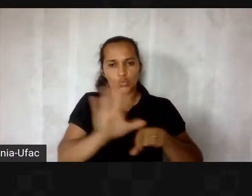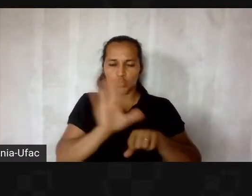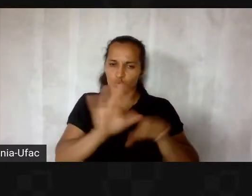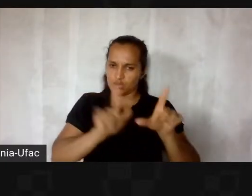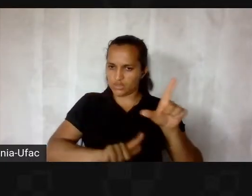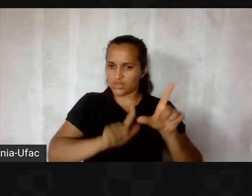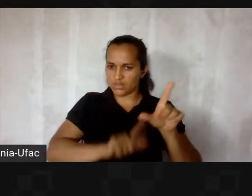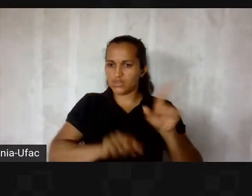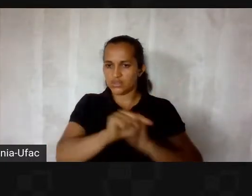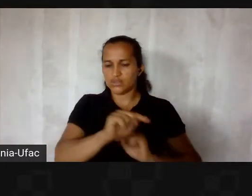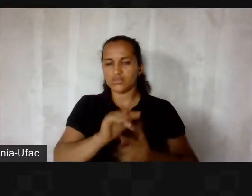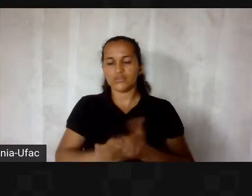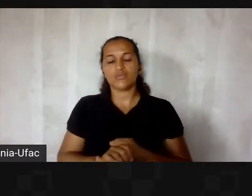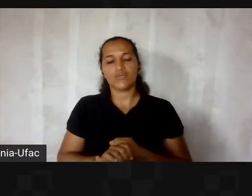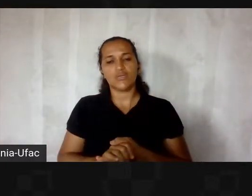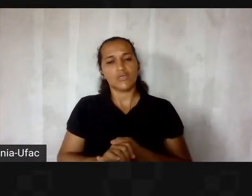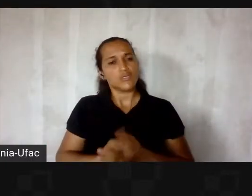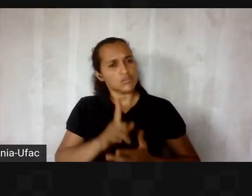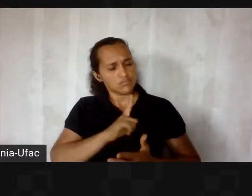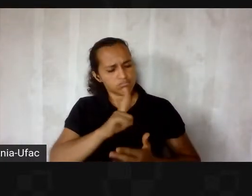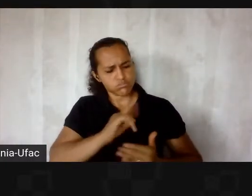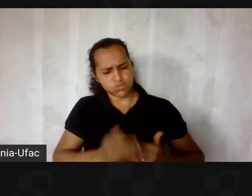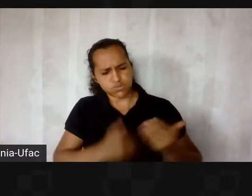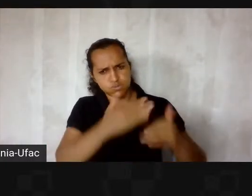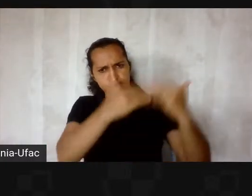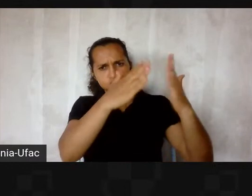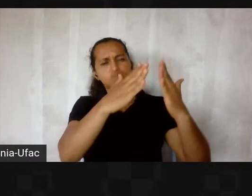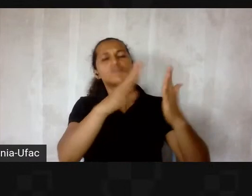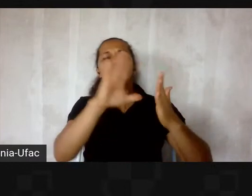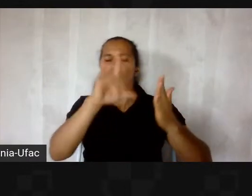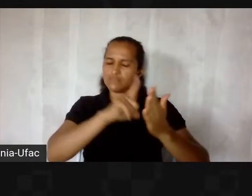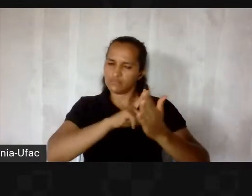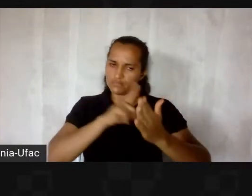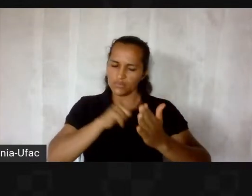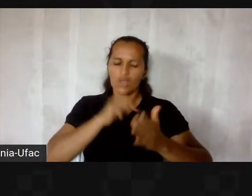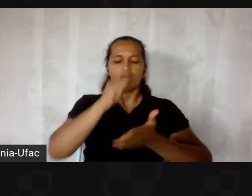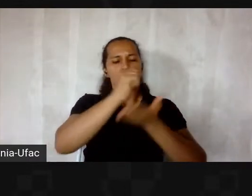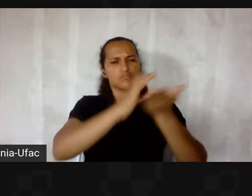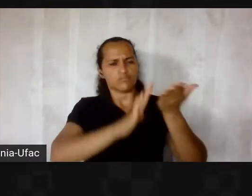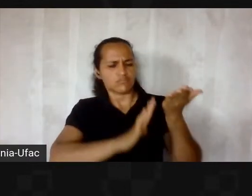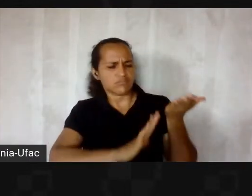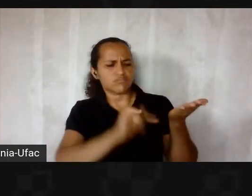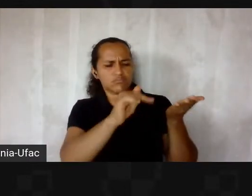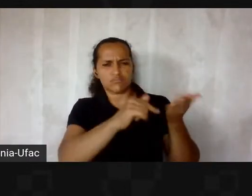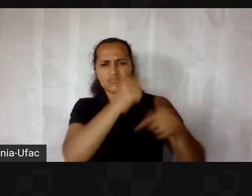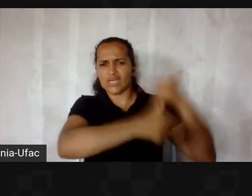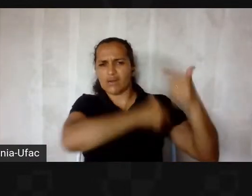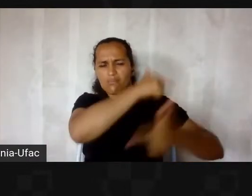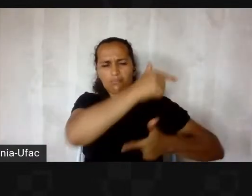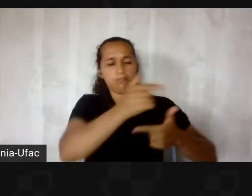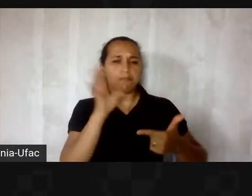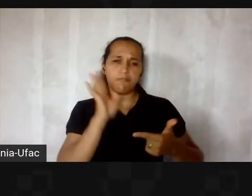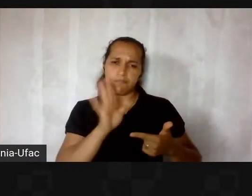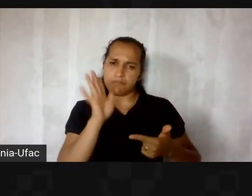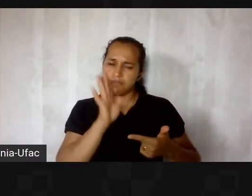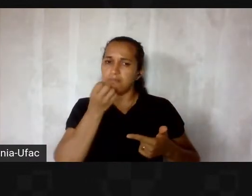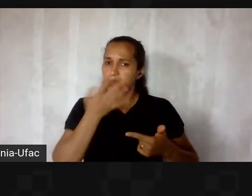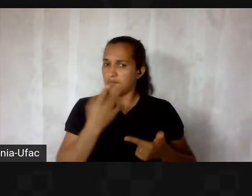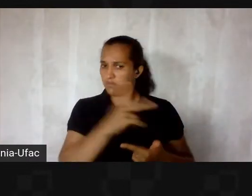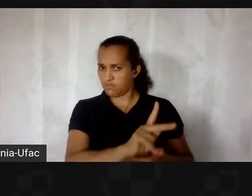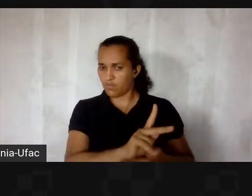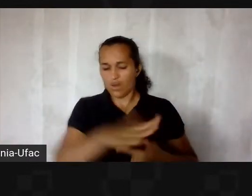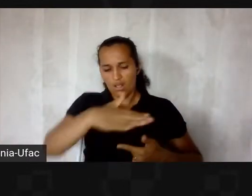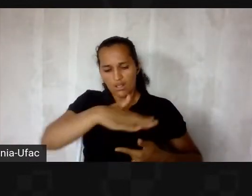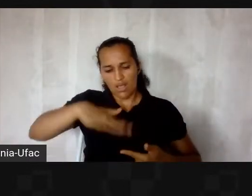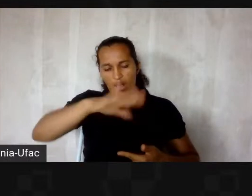bastante, né? Nós tivemos trabalhos muito interessantes, tanto na área de